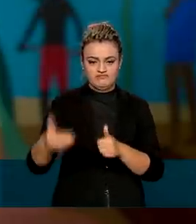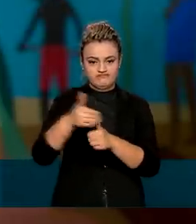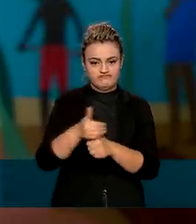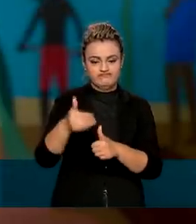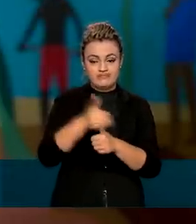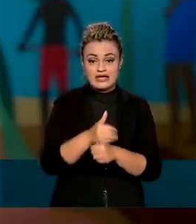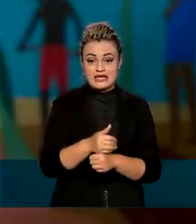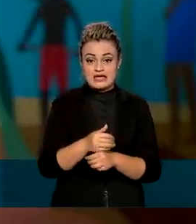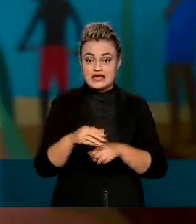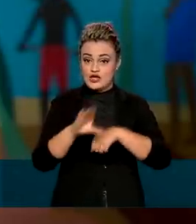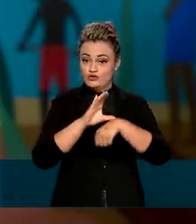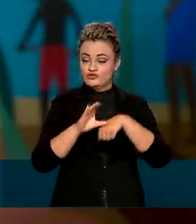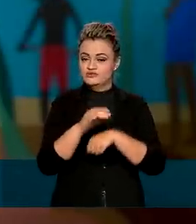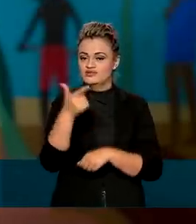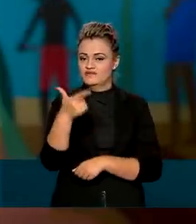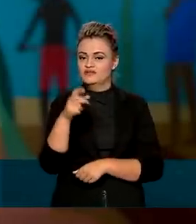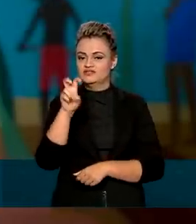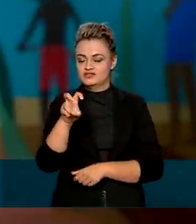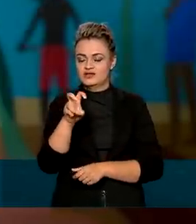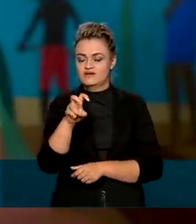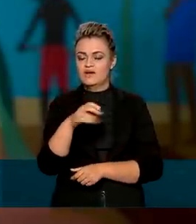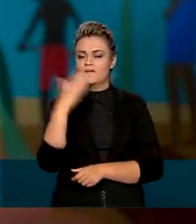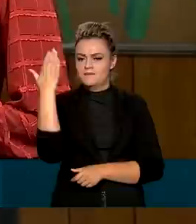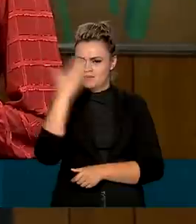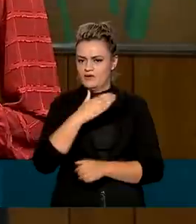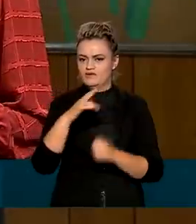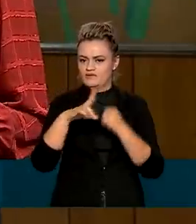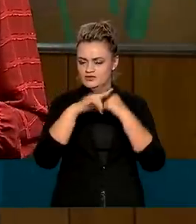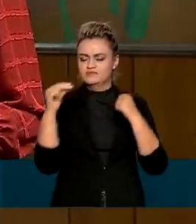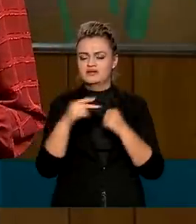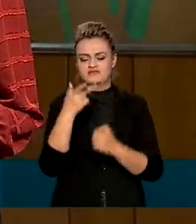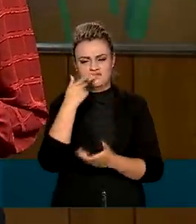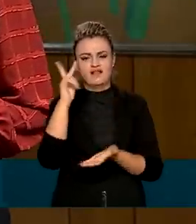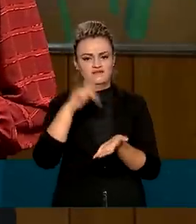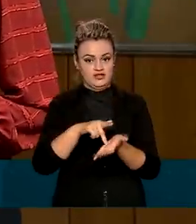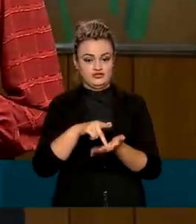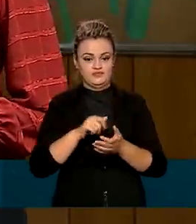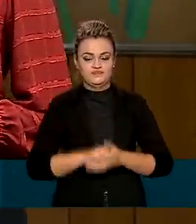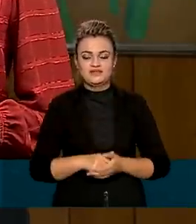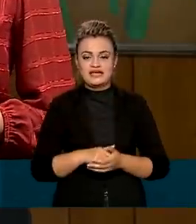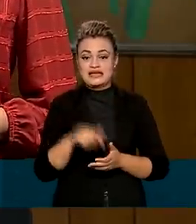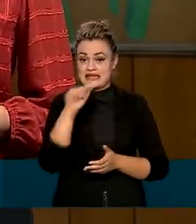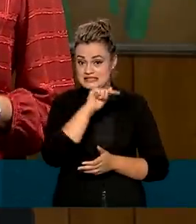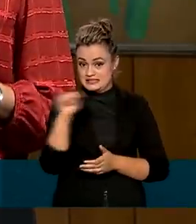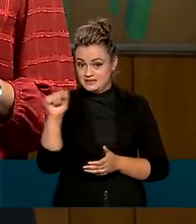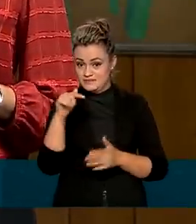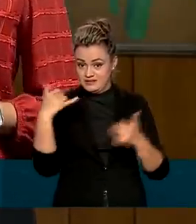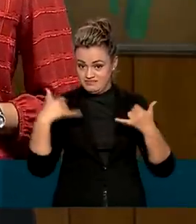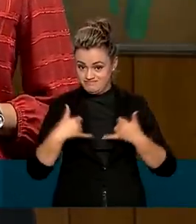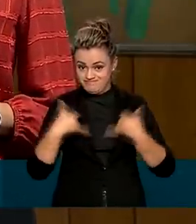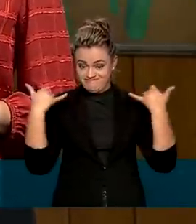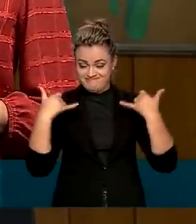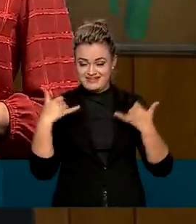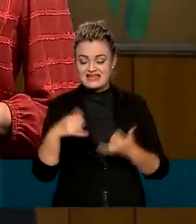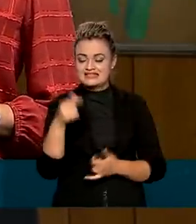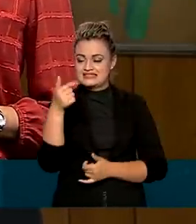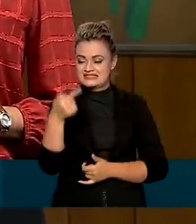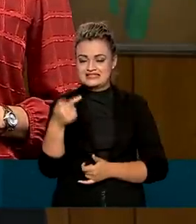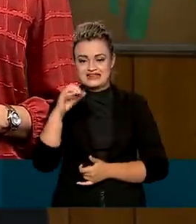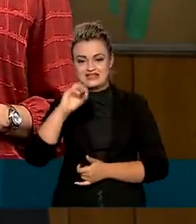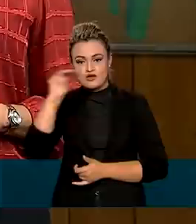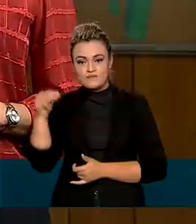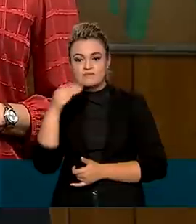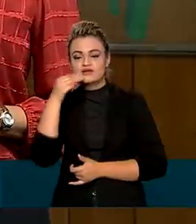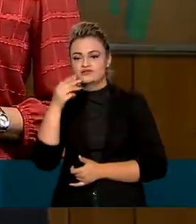constituições sempre com a marca da credibilidade e nesta semana de aniversário do 70 milhões de ouvintes